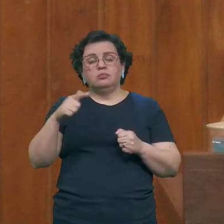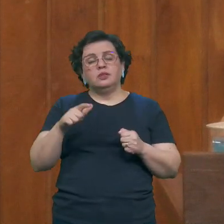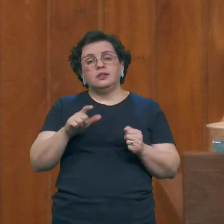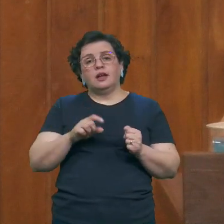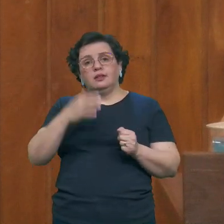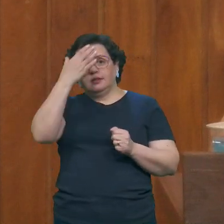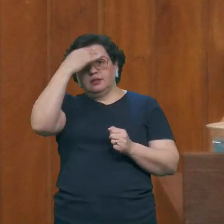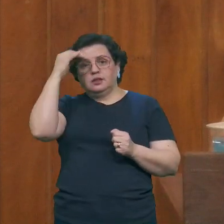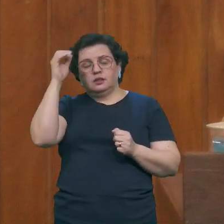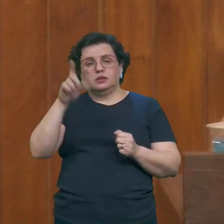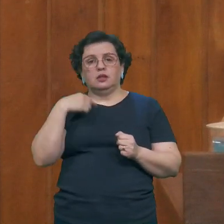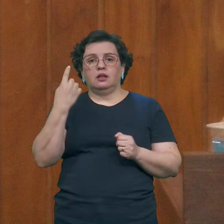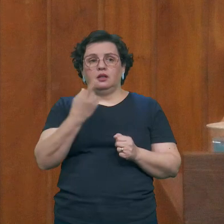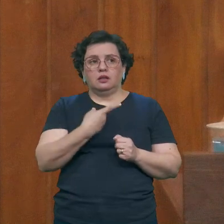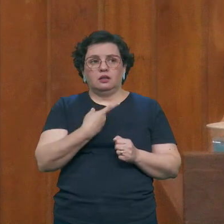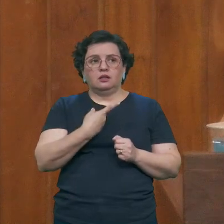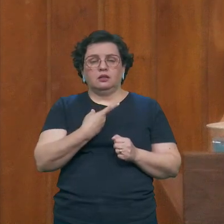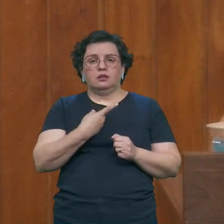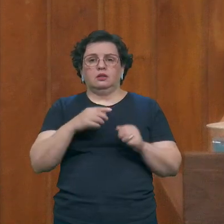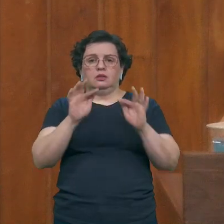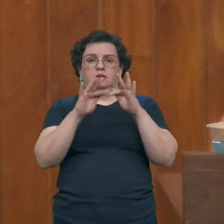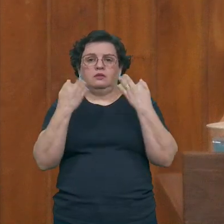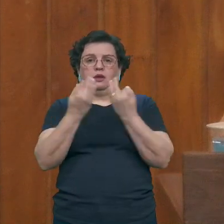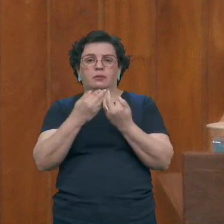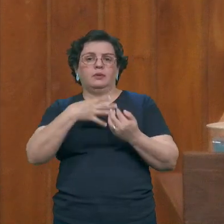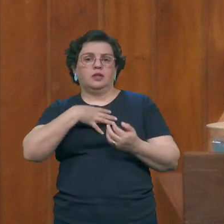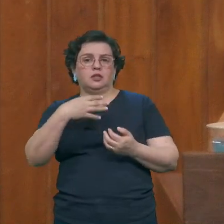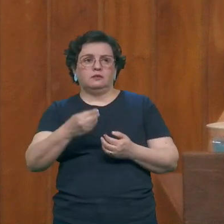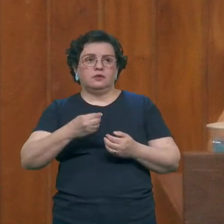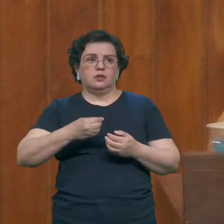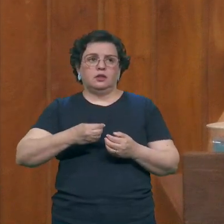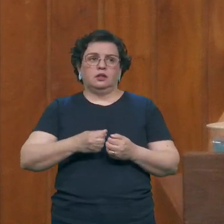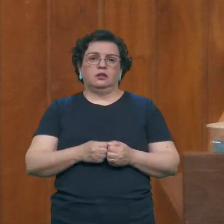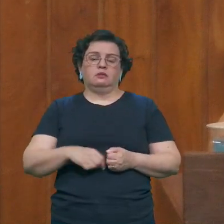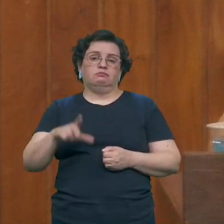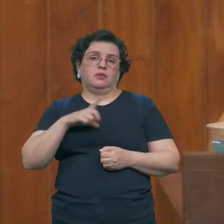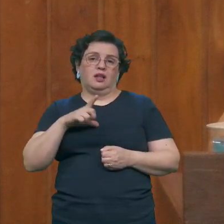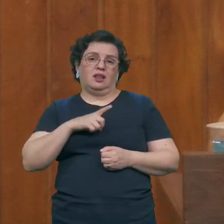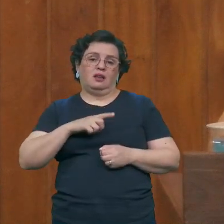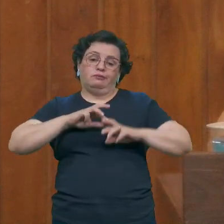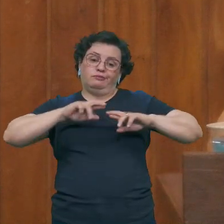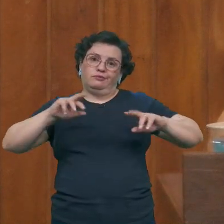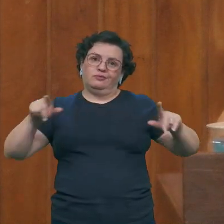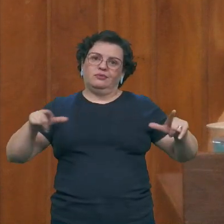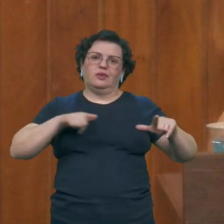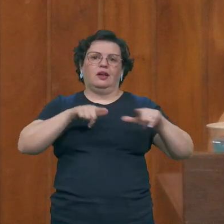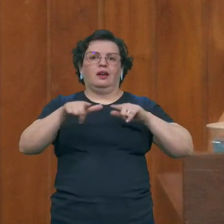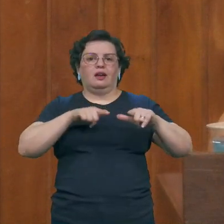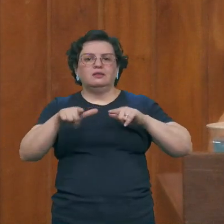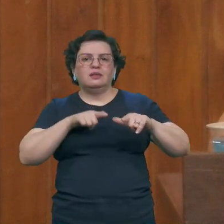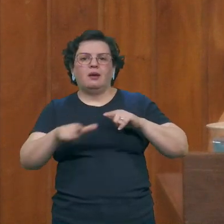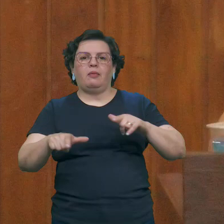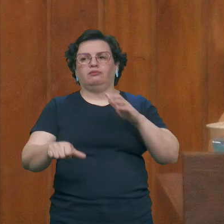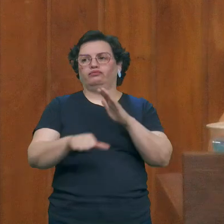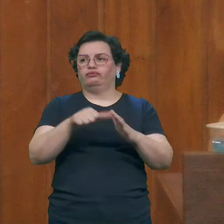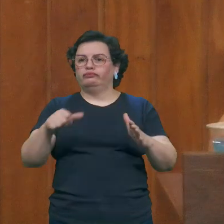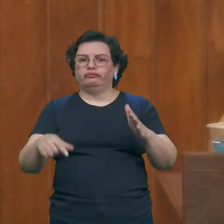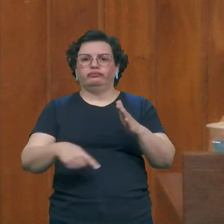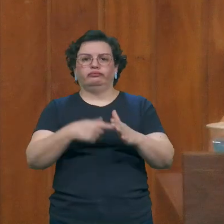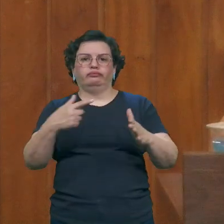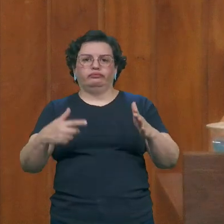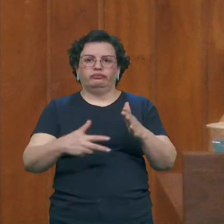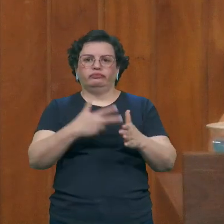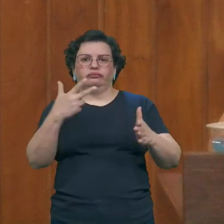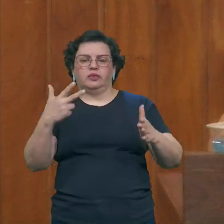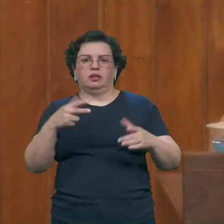e o nosso filho, nossos filhos, enfrentando dupla ou tripla jornada de trabalho, cuidando dos